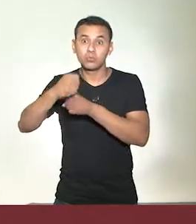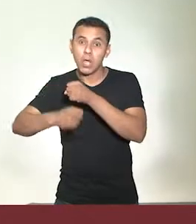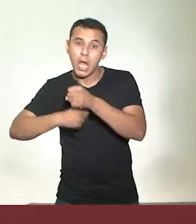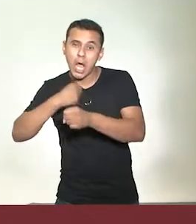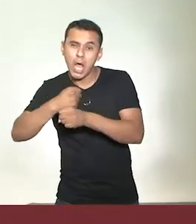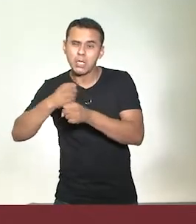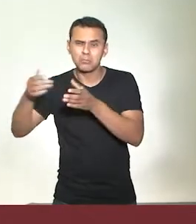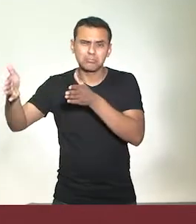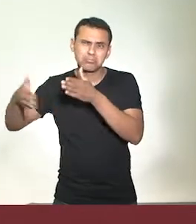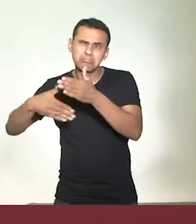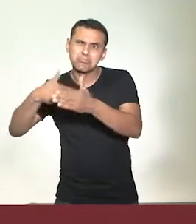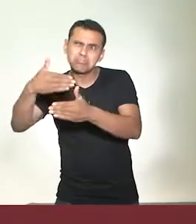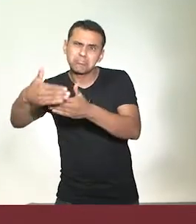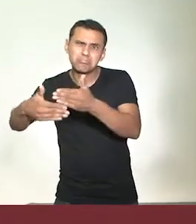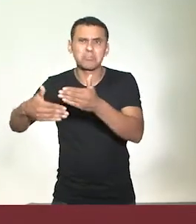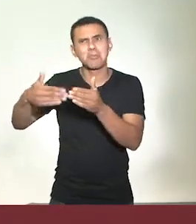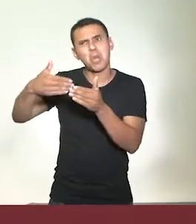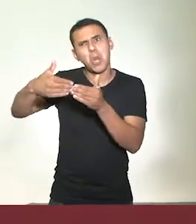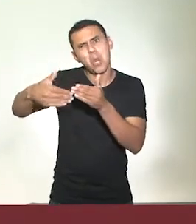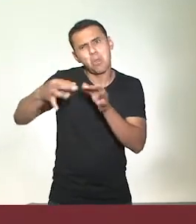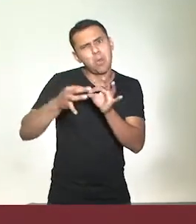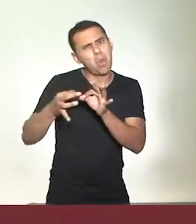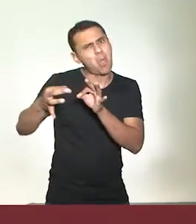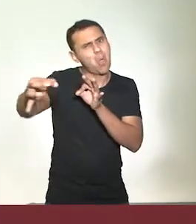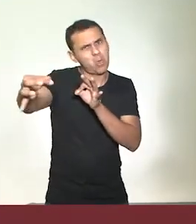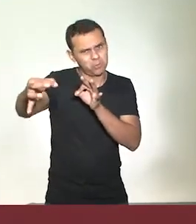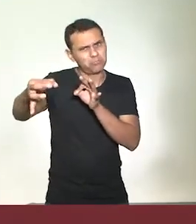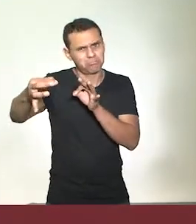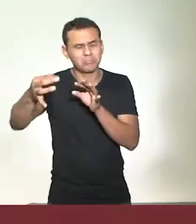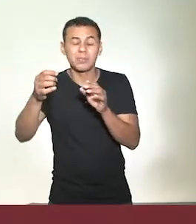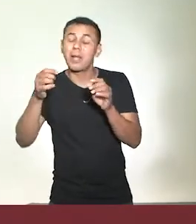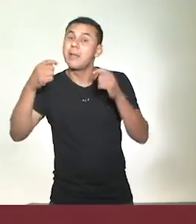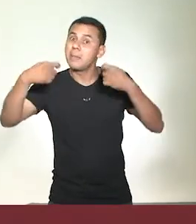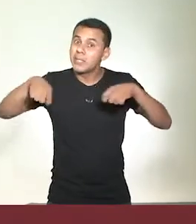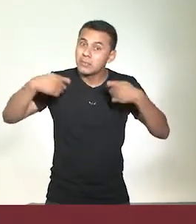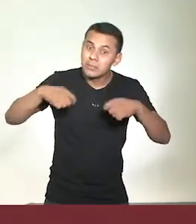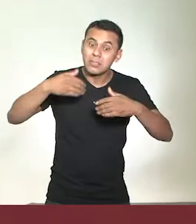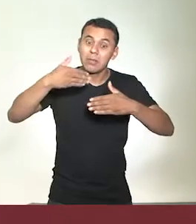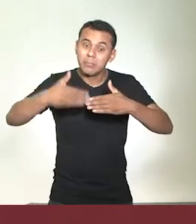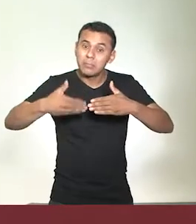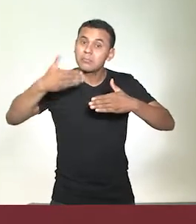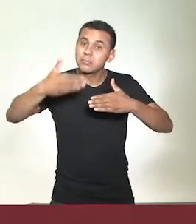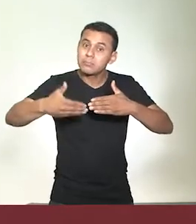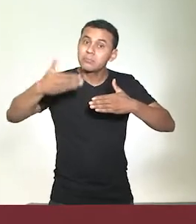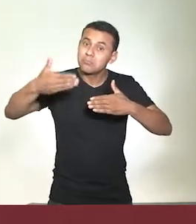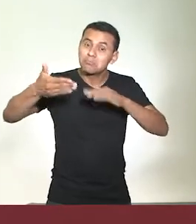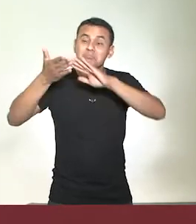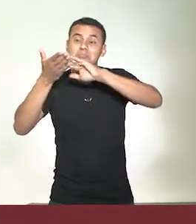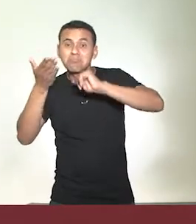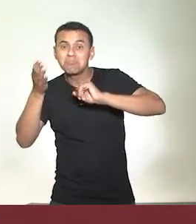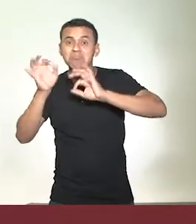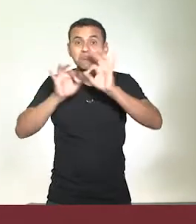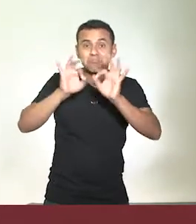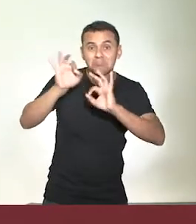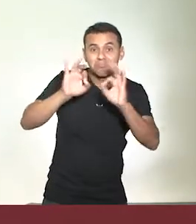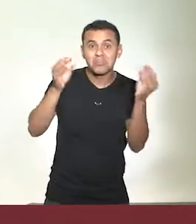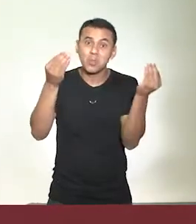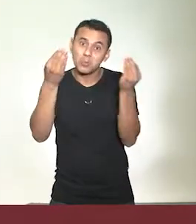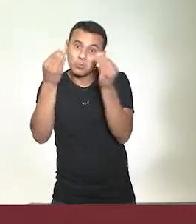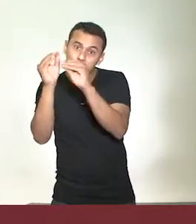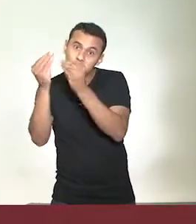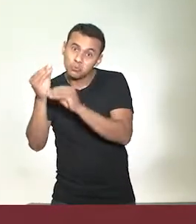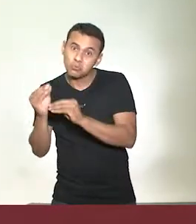longo médio no Médio prazo não é prédio médio longo prazo então ele precisa e é de tempos em tempos